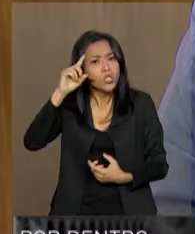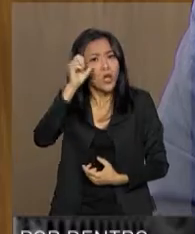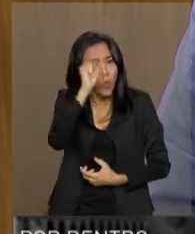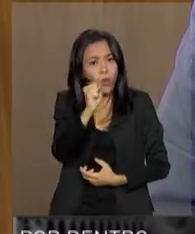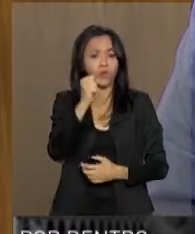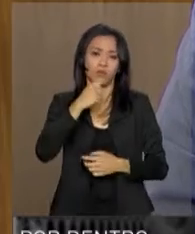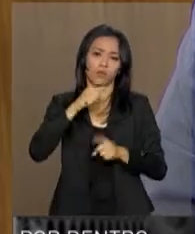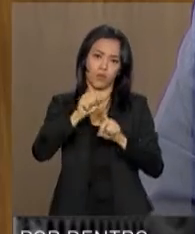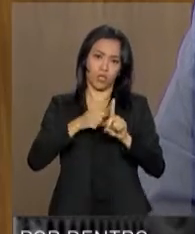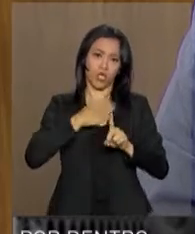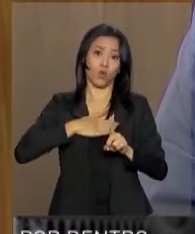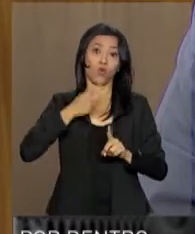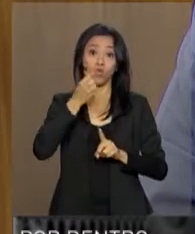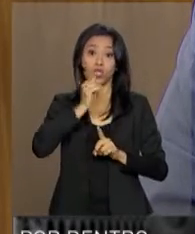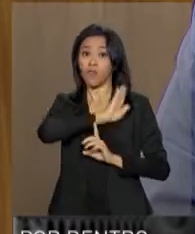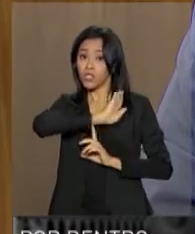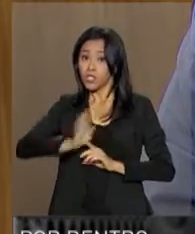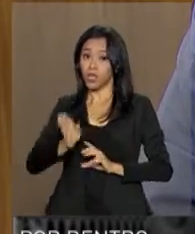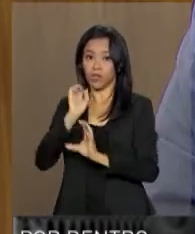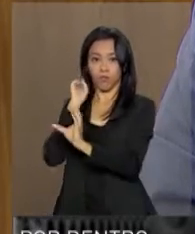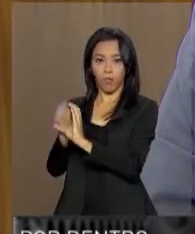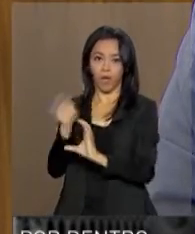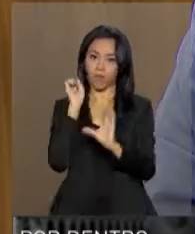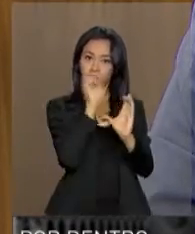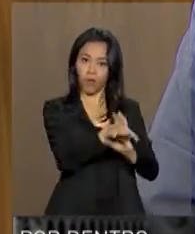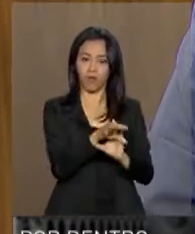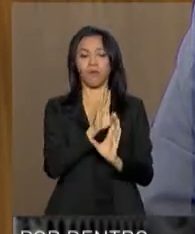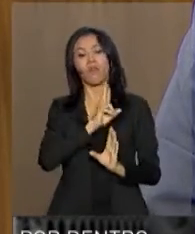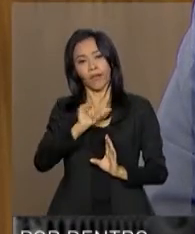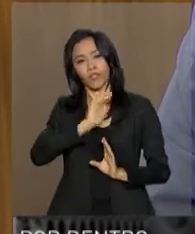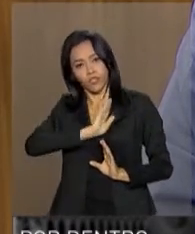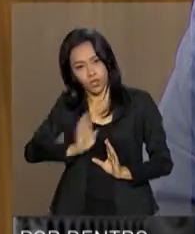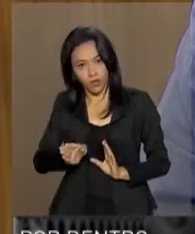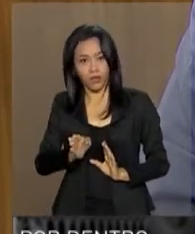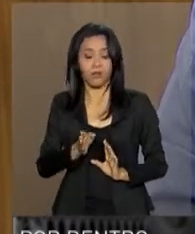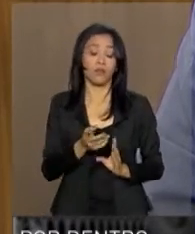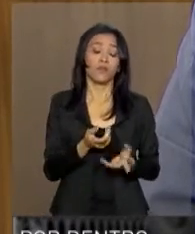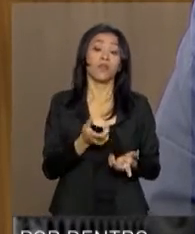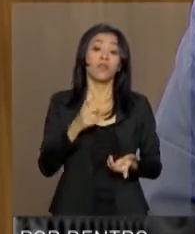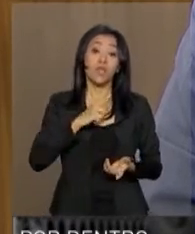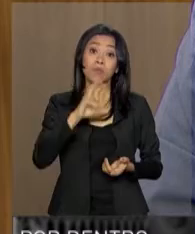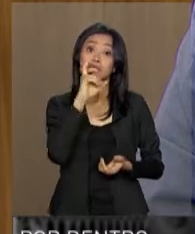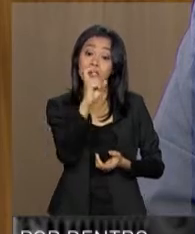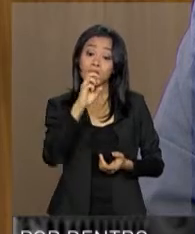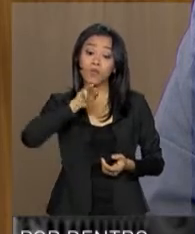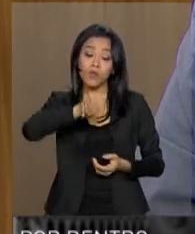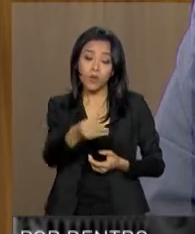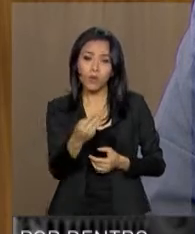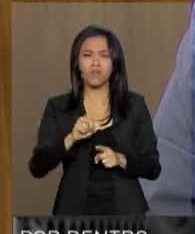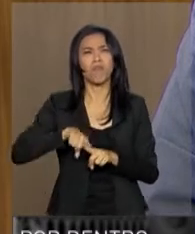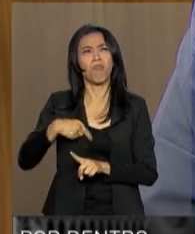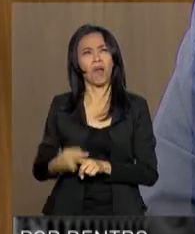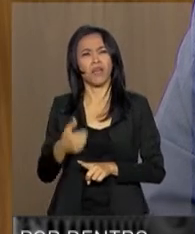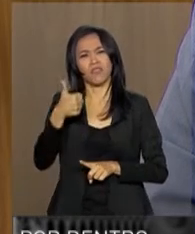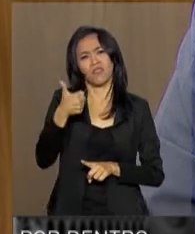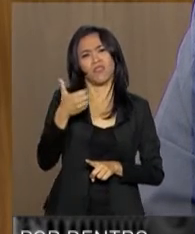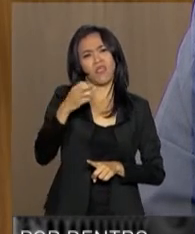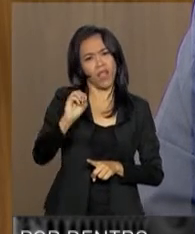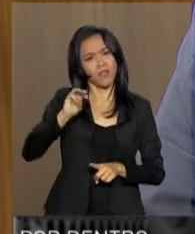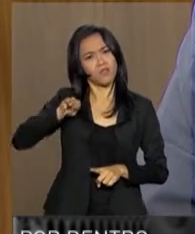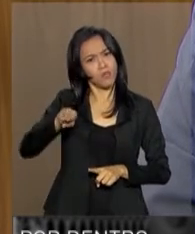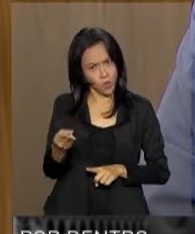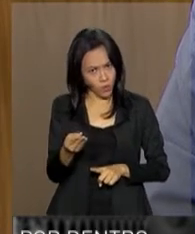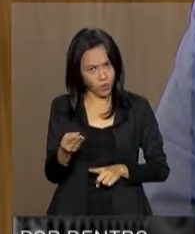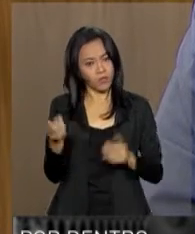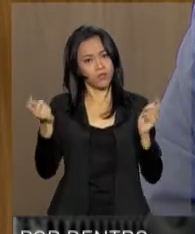conta nós estimamos que além desses 5 bilhões que vão entrar que talvez mais 10 bilhões possam ser